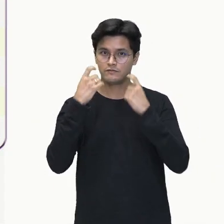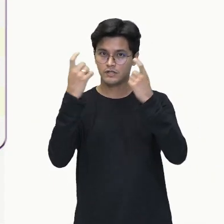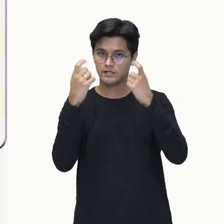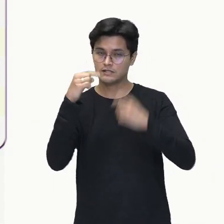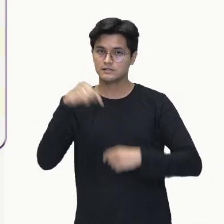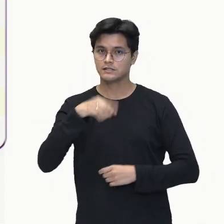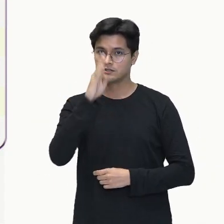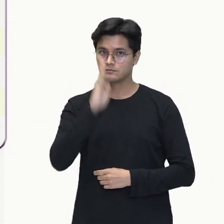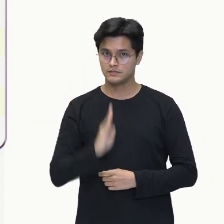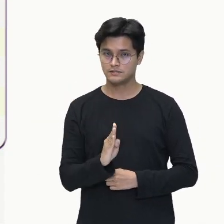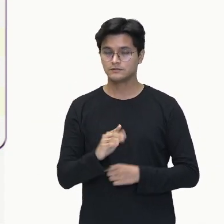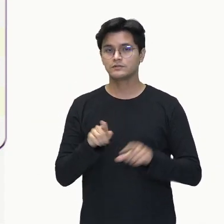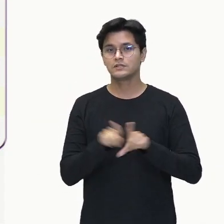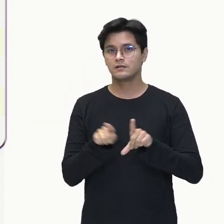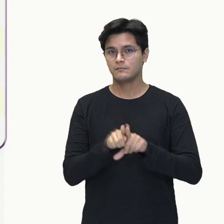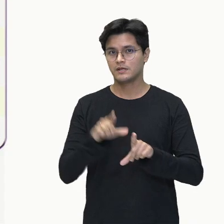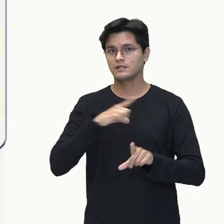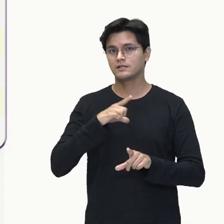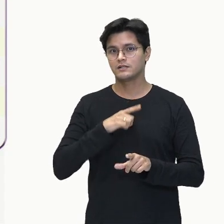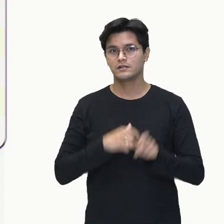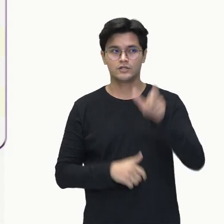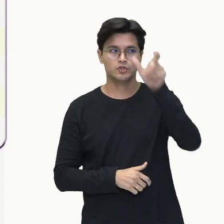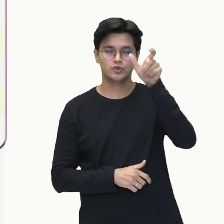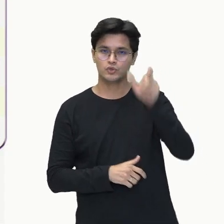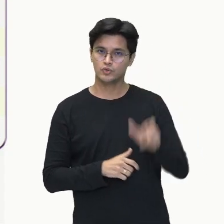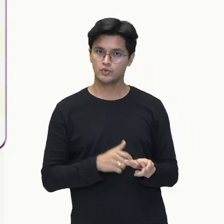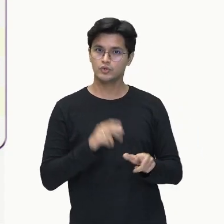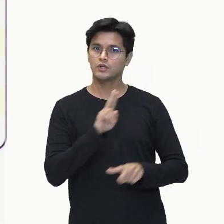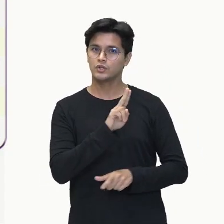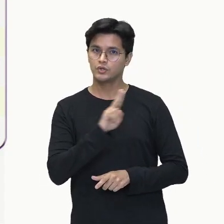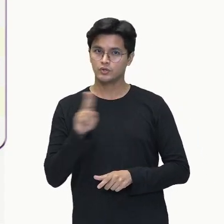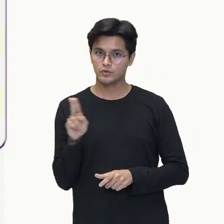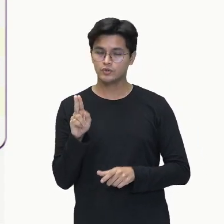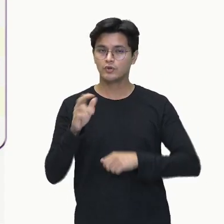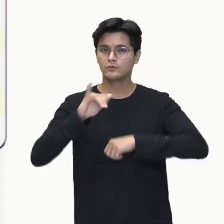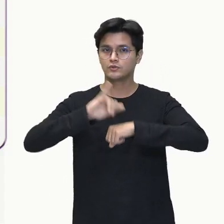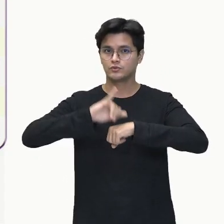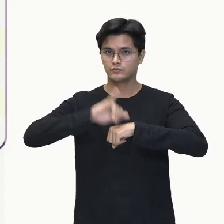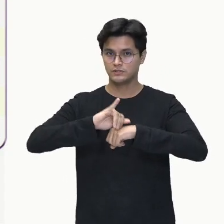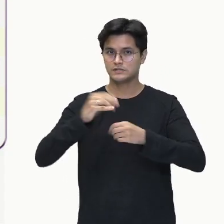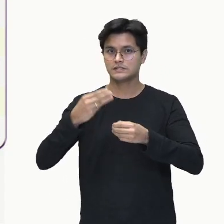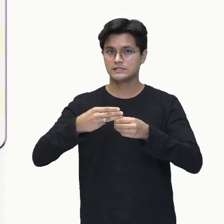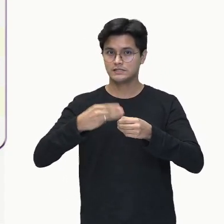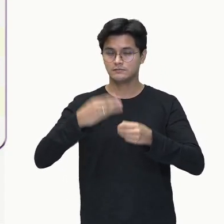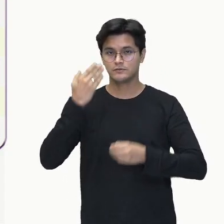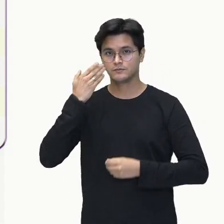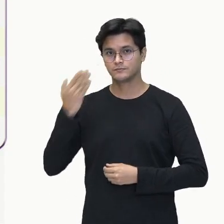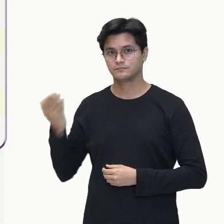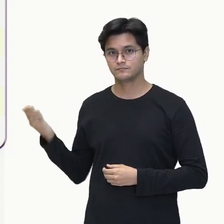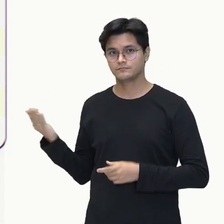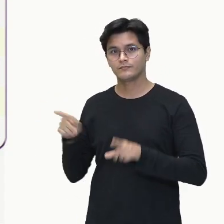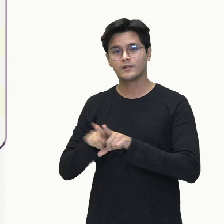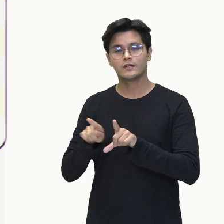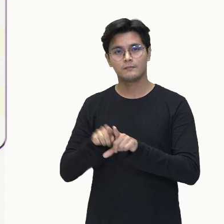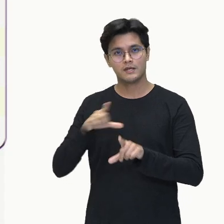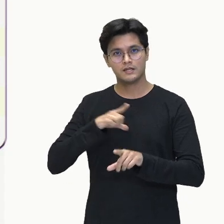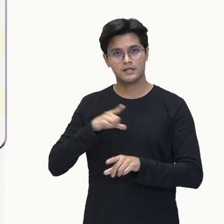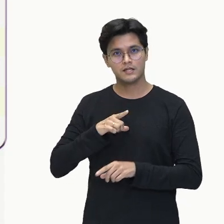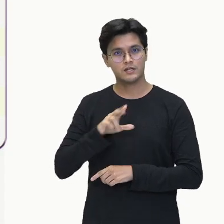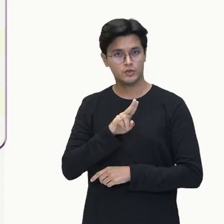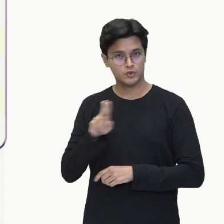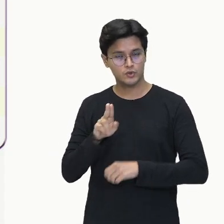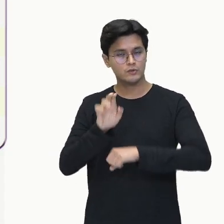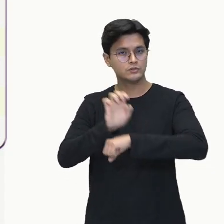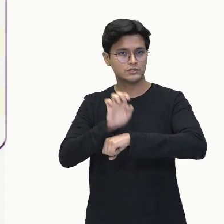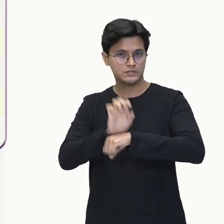os nomes dos municípios, na segunda coluna, né? E aí nós temos o estado, os números